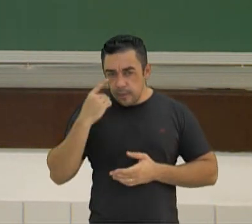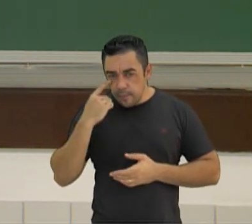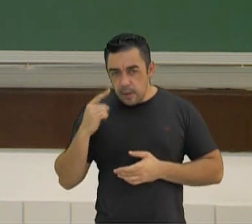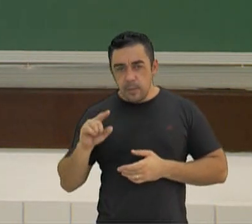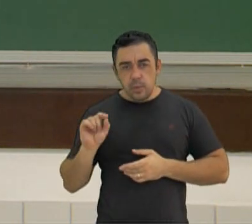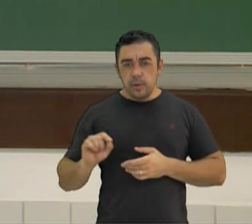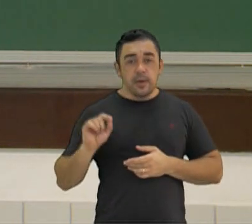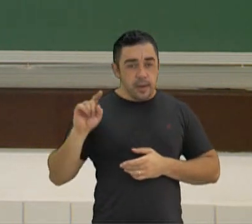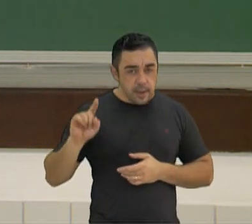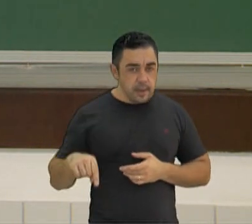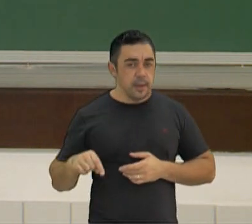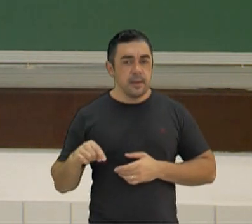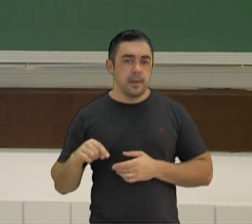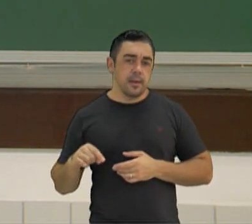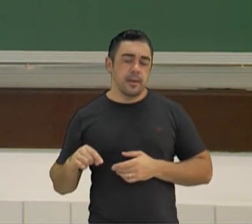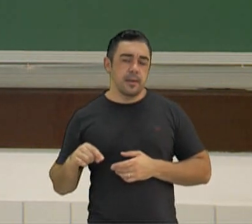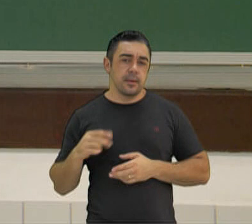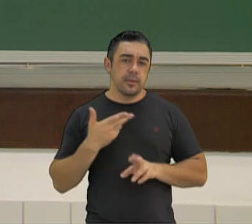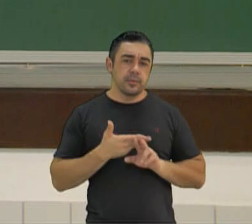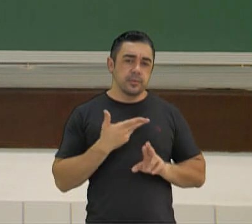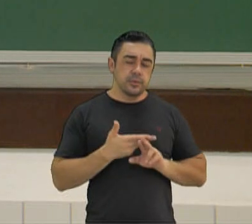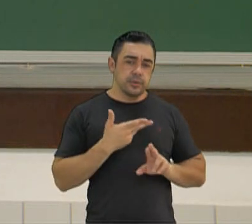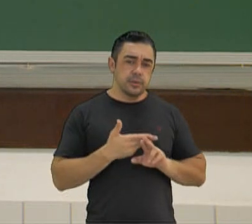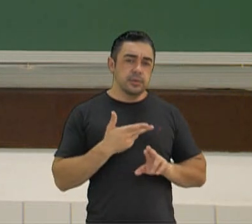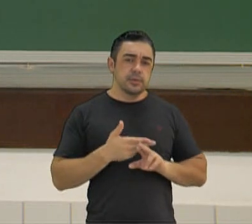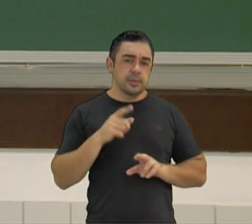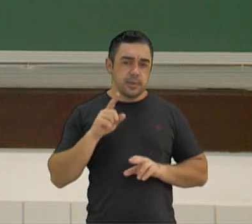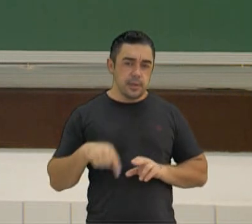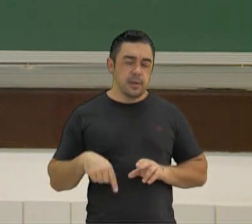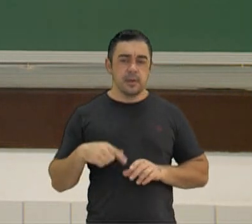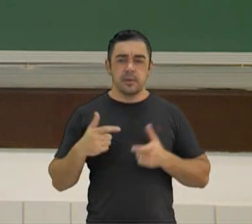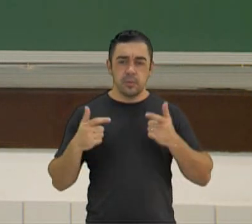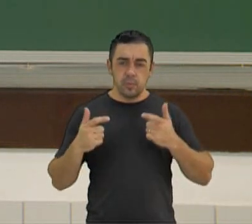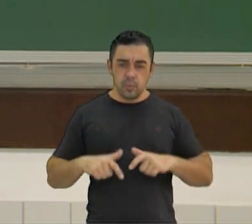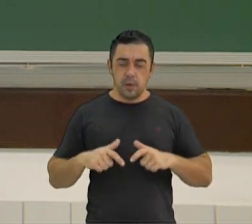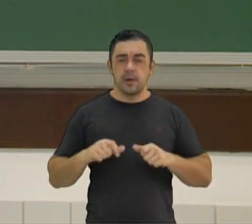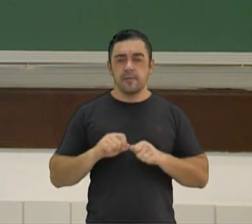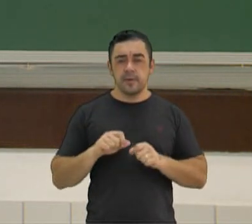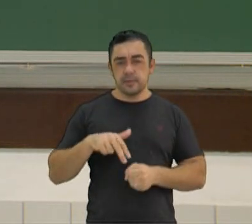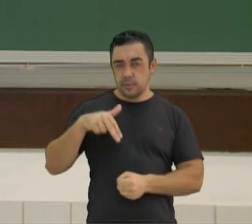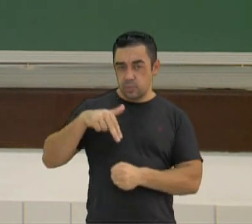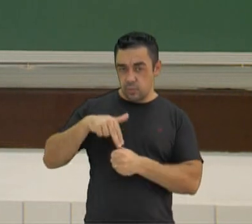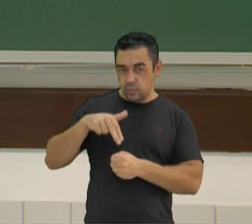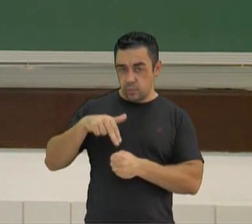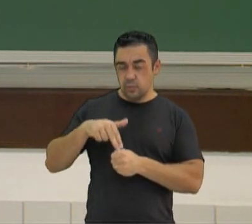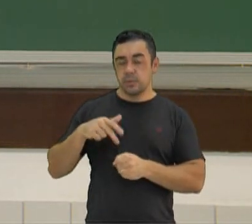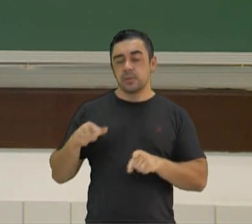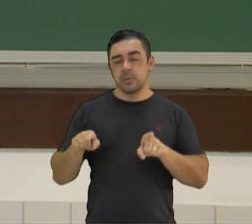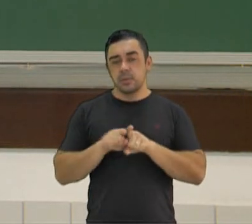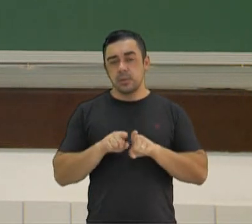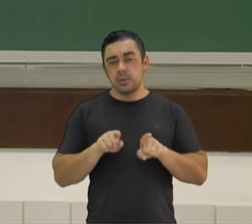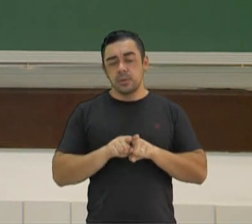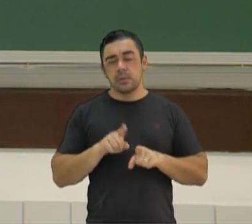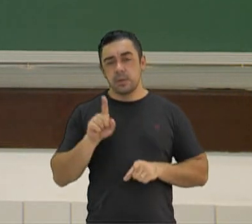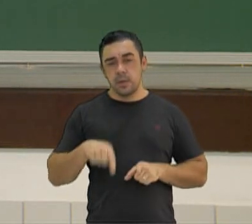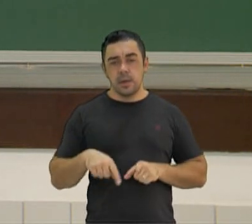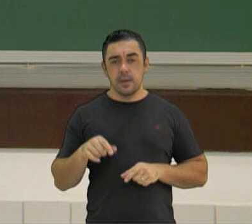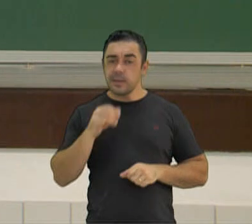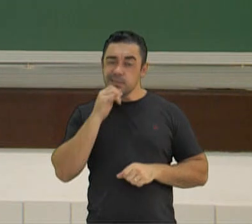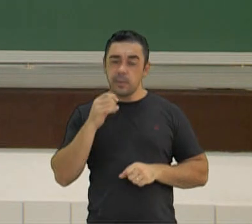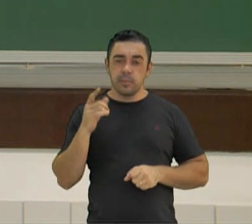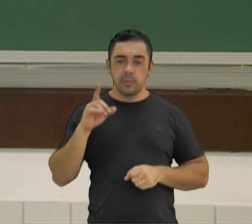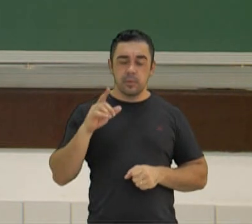literalmente, abastecem também a utilização nas usinas termoelétricas, onde alguns tipos usam o diesel